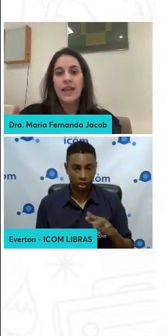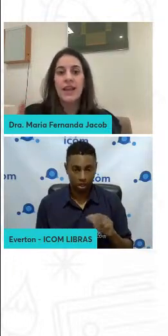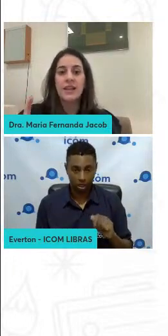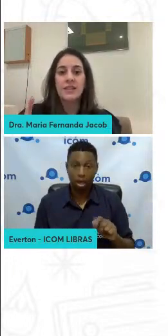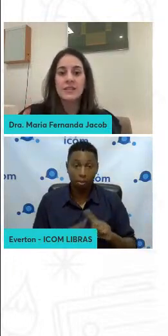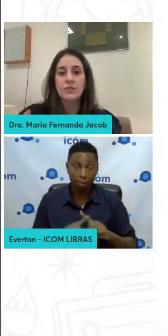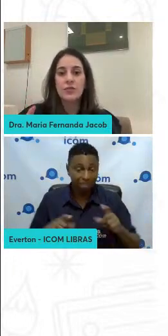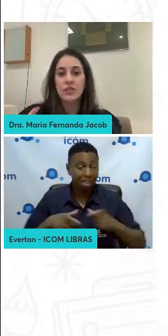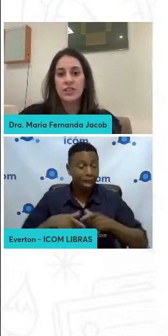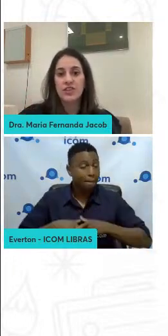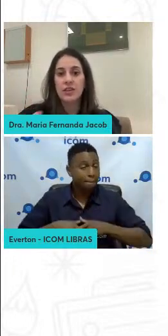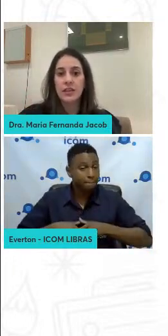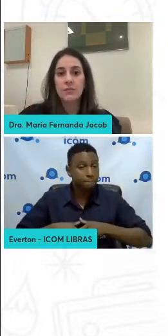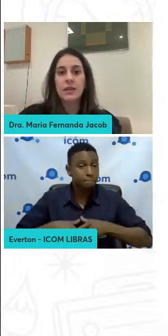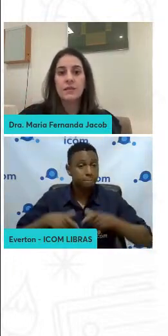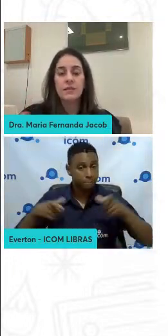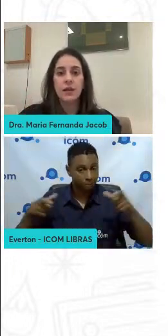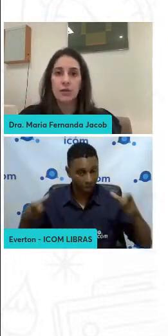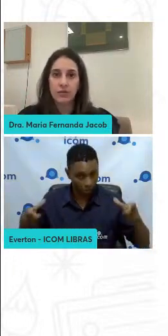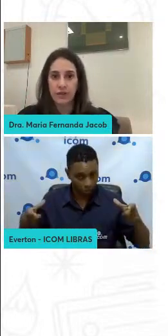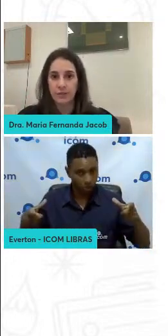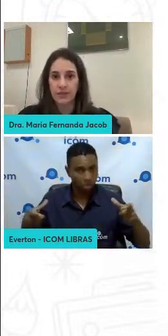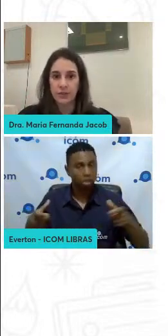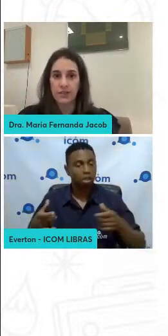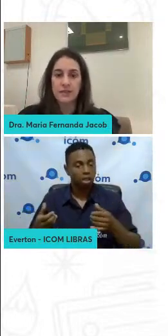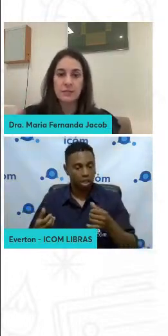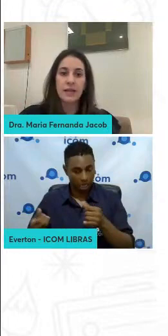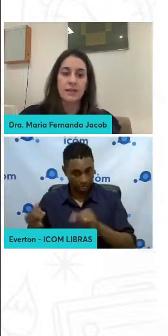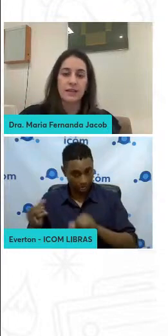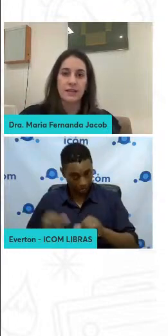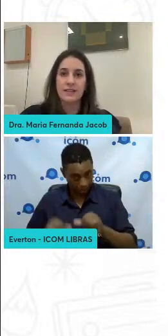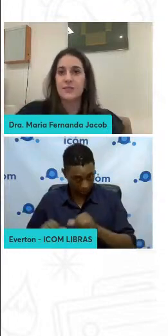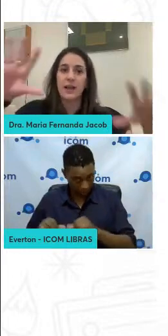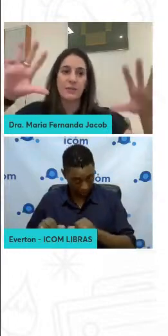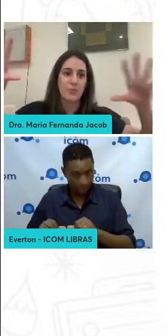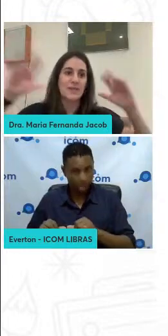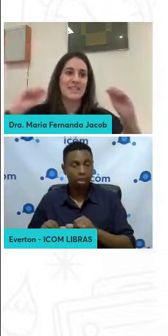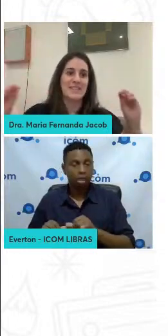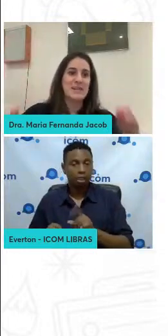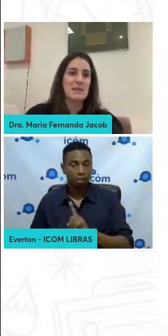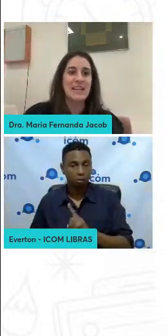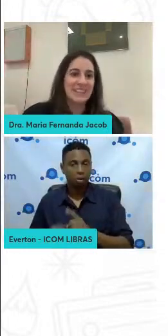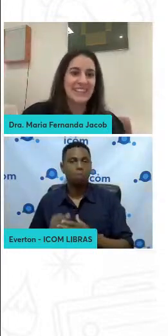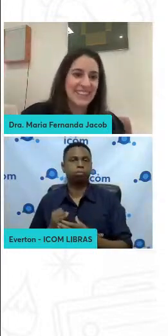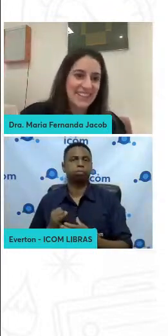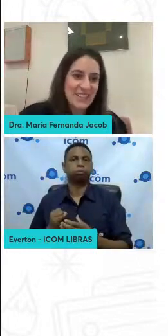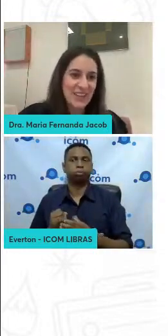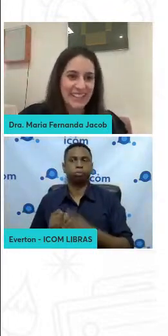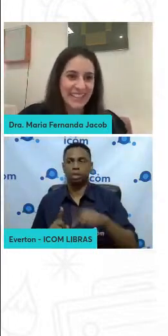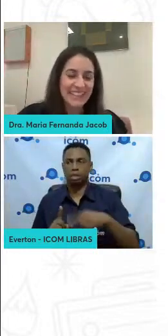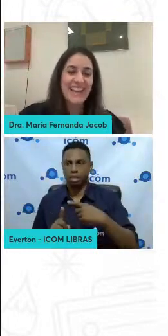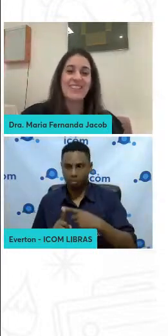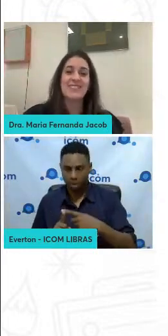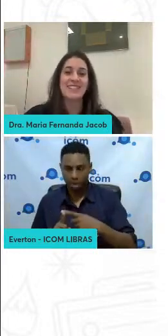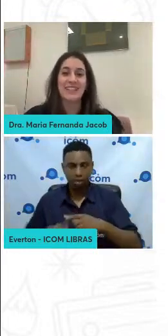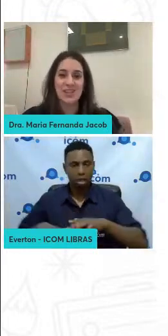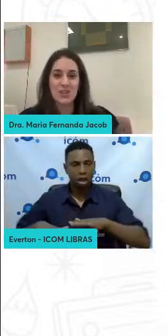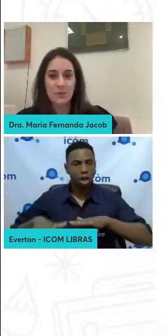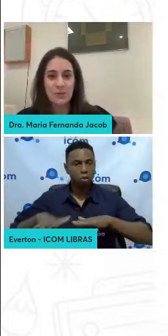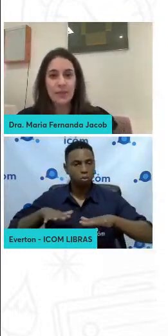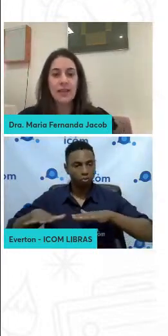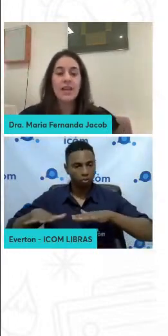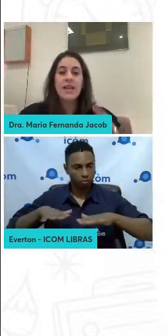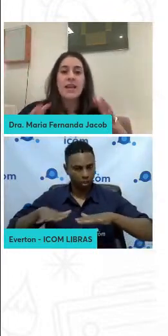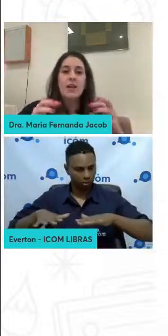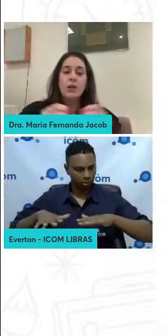nociceptivas, elas são de origem químicas não inflamatórias e mecânicas. Às vezes falam, como assim? Explica melhor isso aí. É o